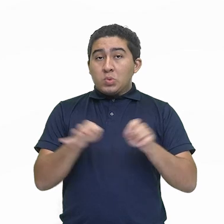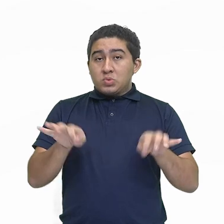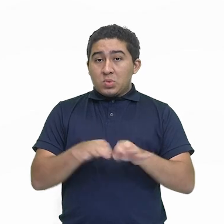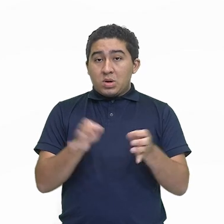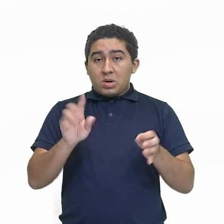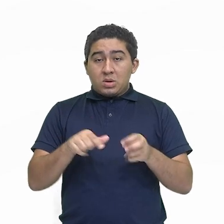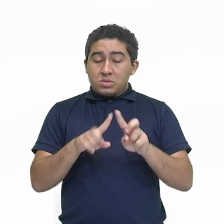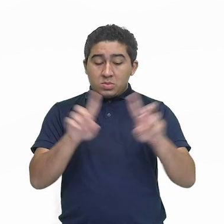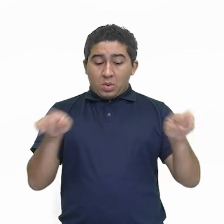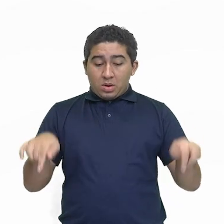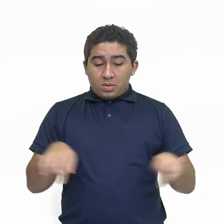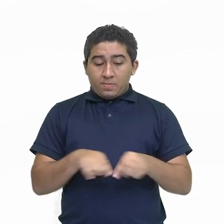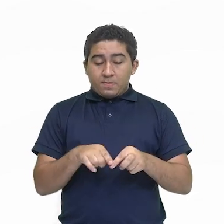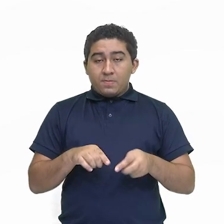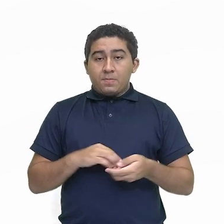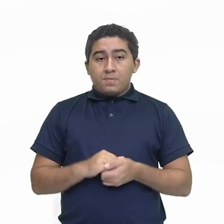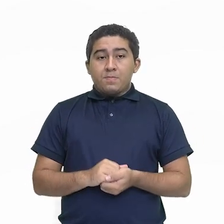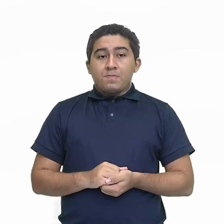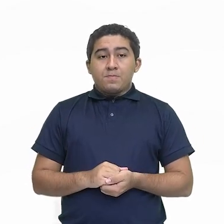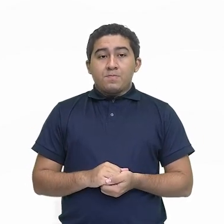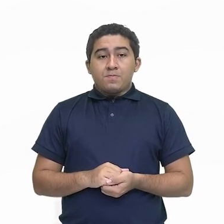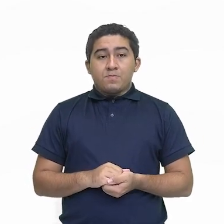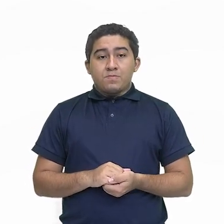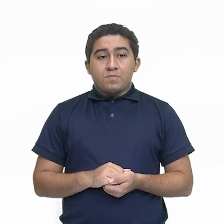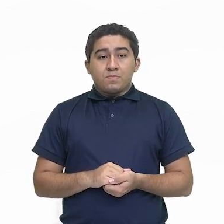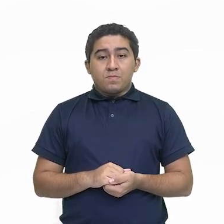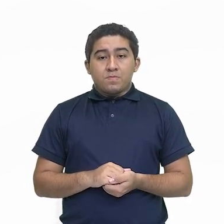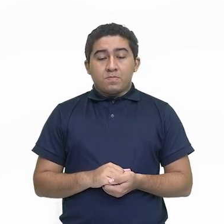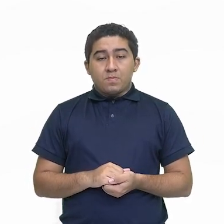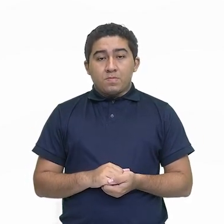a toalha dela. Então, esse